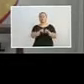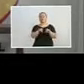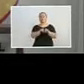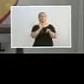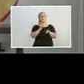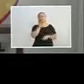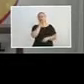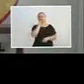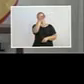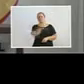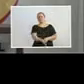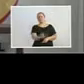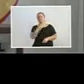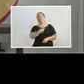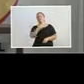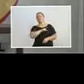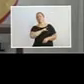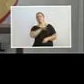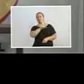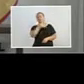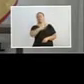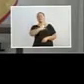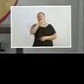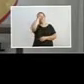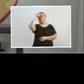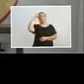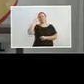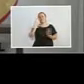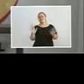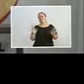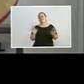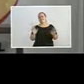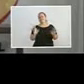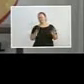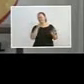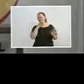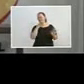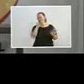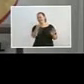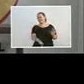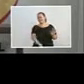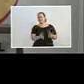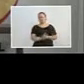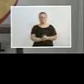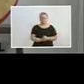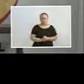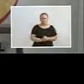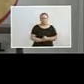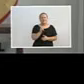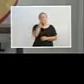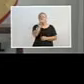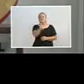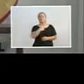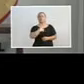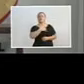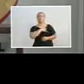-prefeito da nossa cidade, senhores vereadores. E quero dizer que eu não tenho medo nenhum. Nenhum.